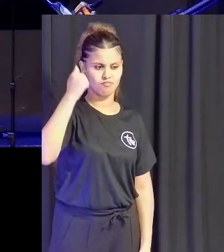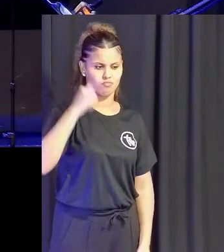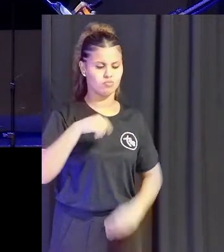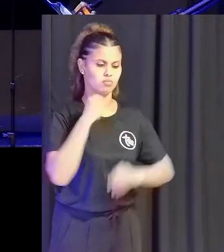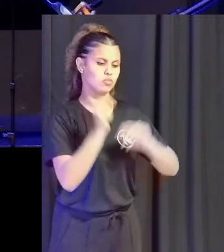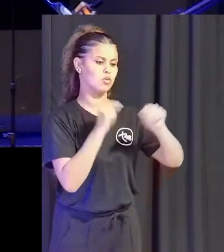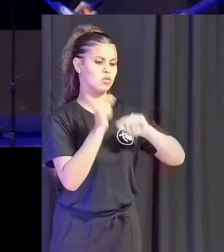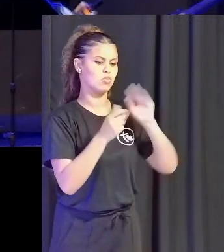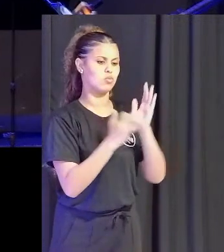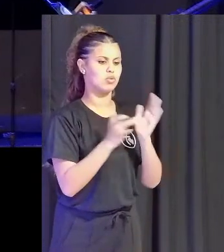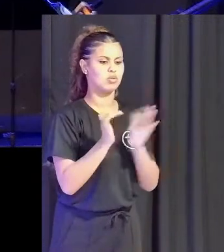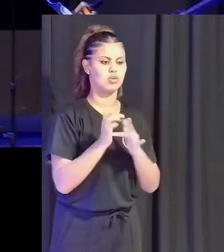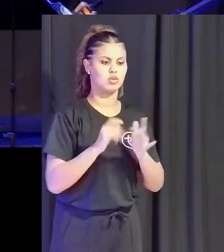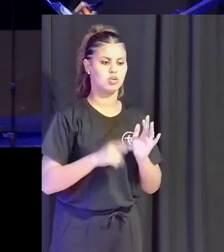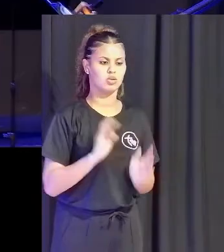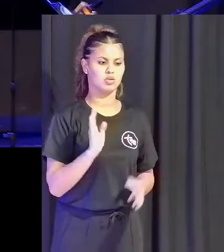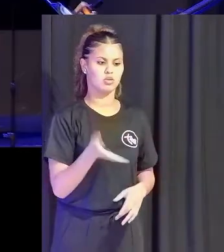história